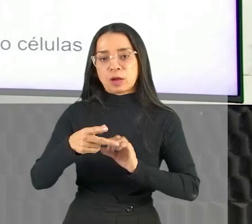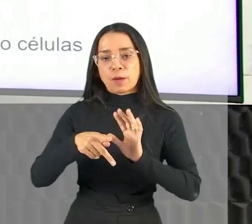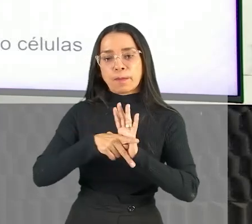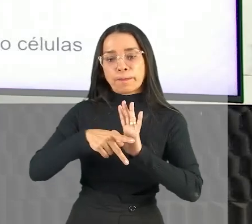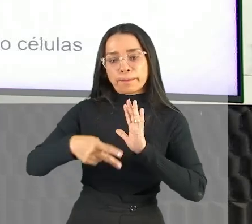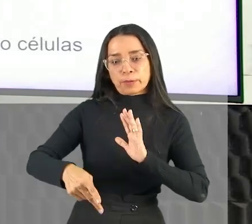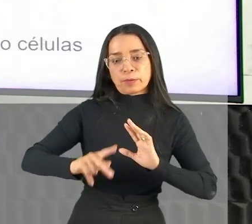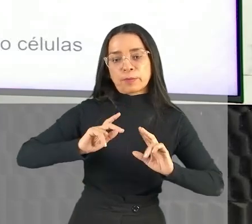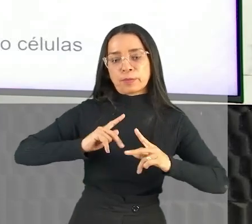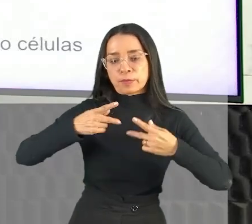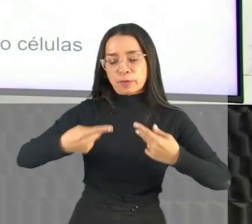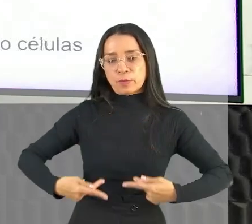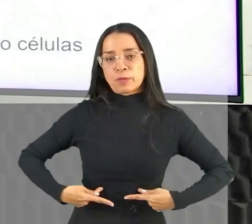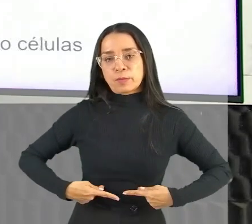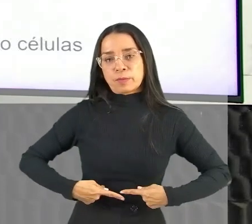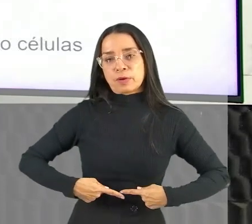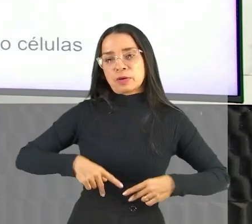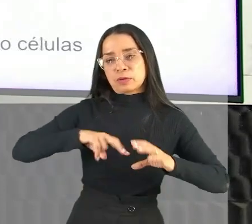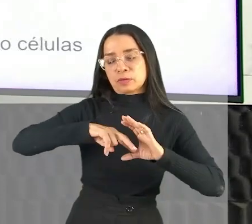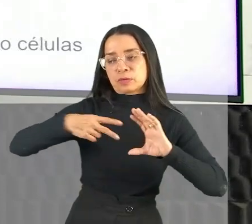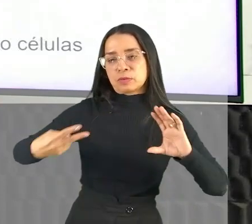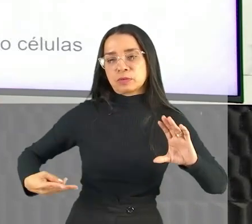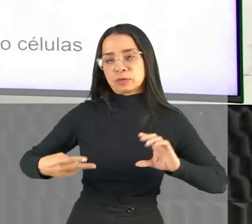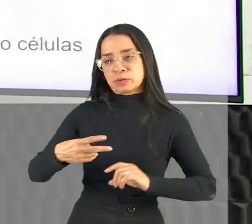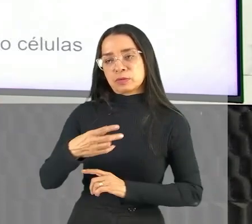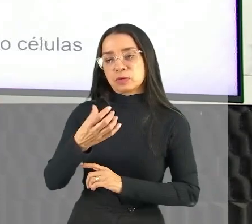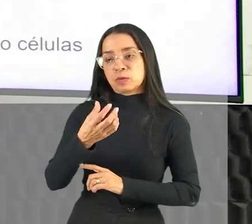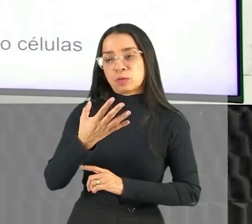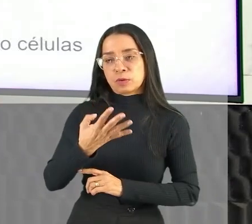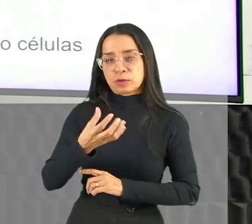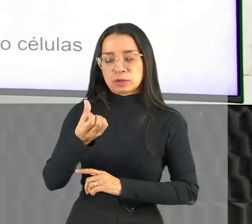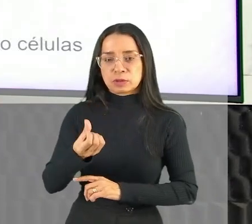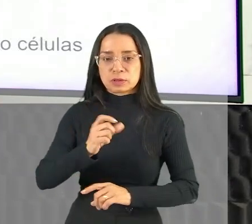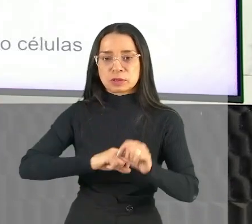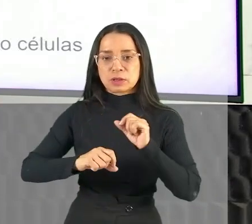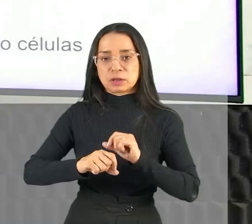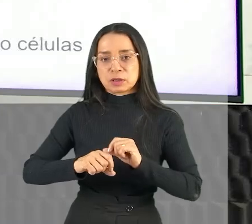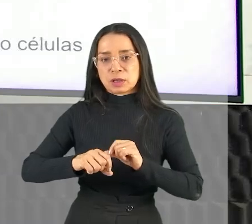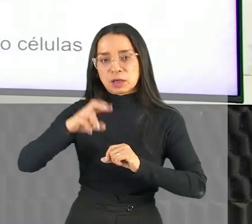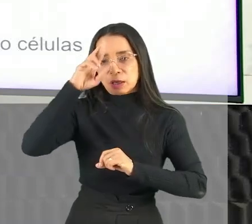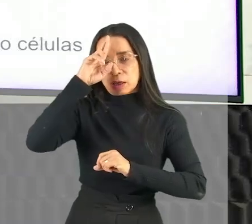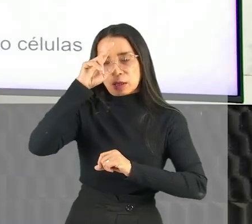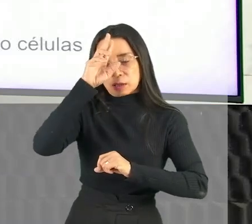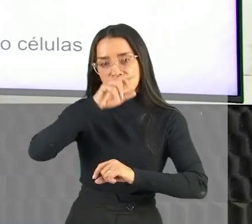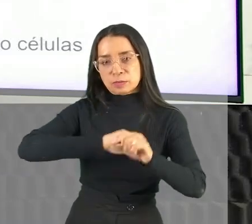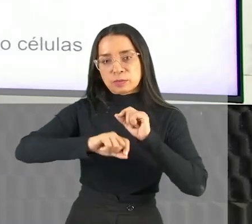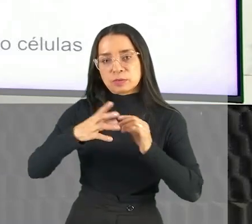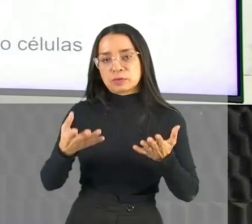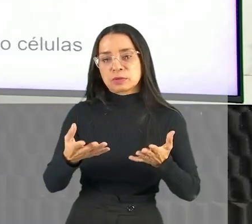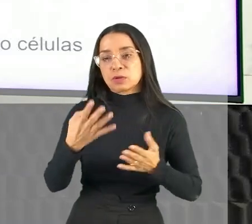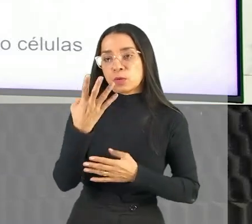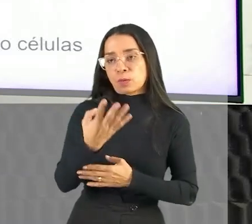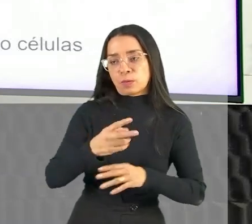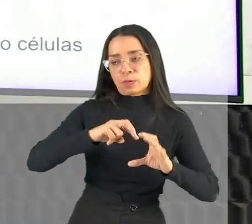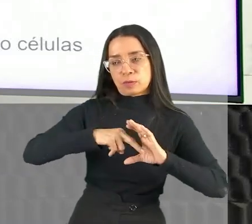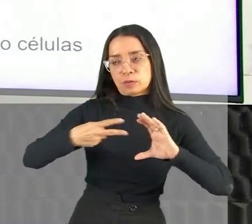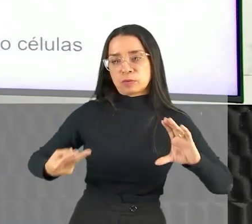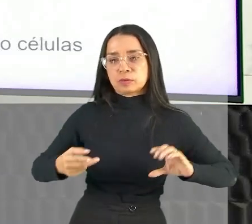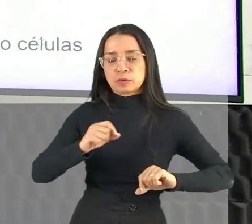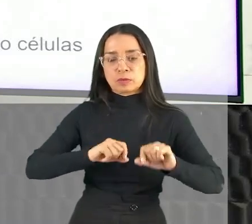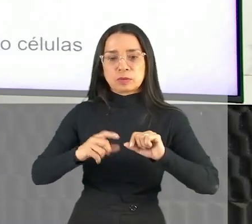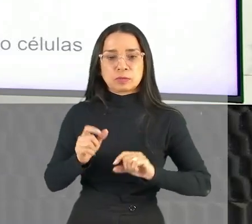é o padrão específico da mosca drosófila? 4 cromossomos. Então,